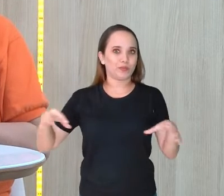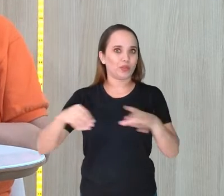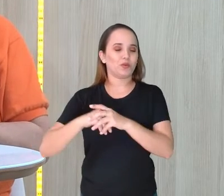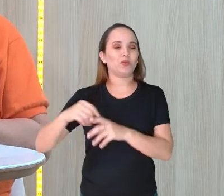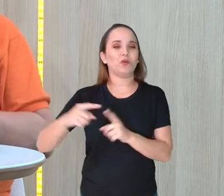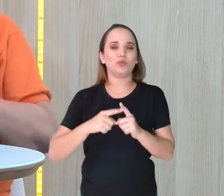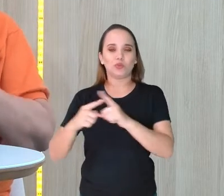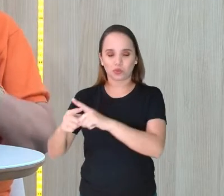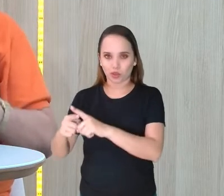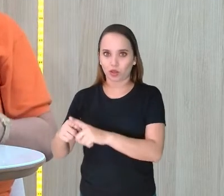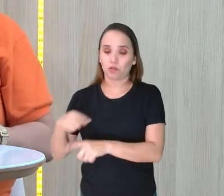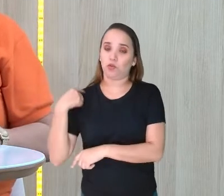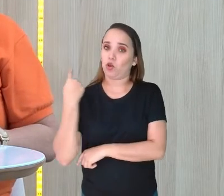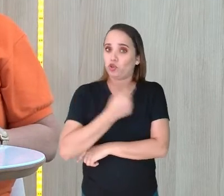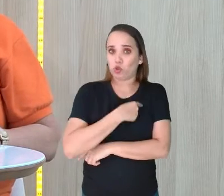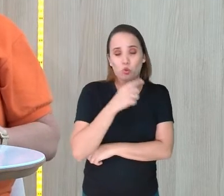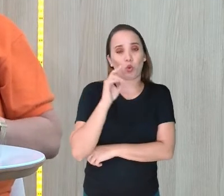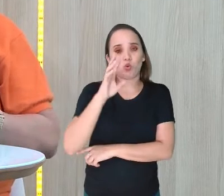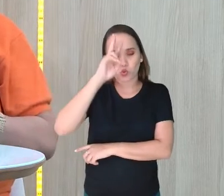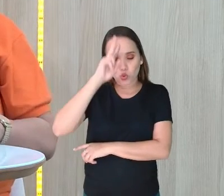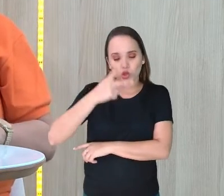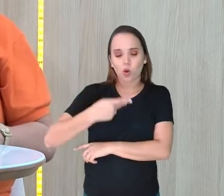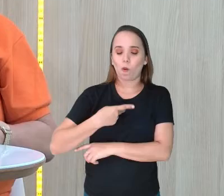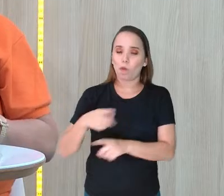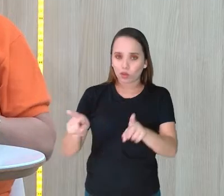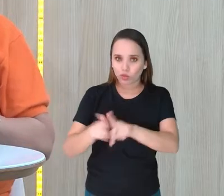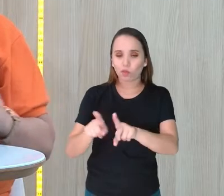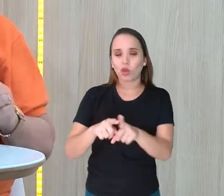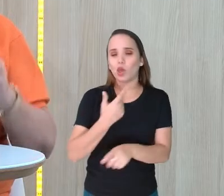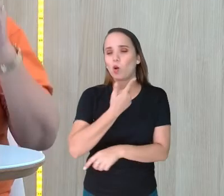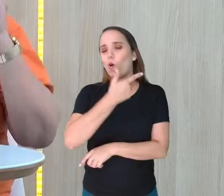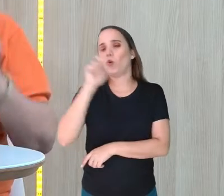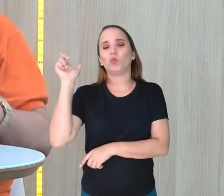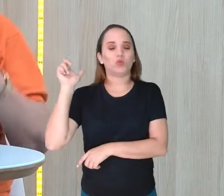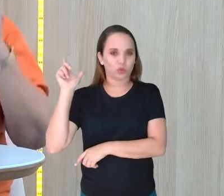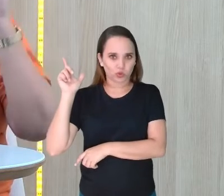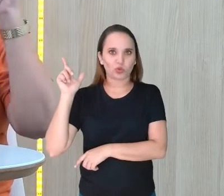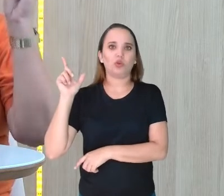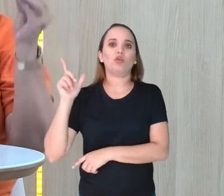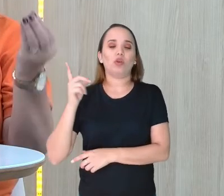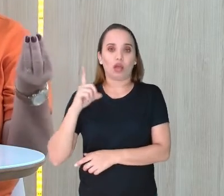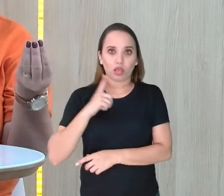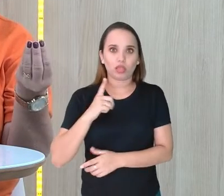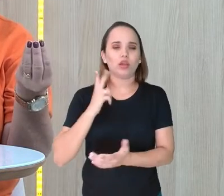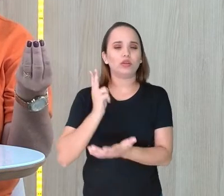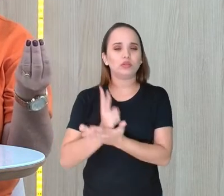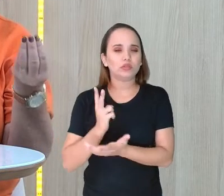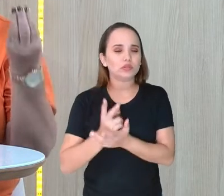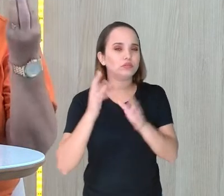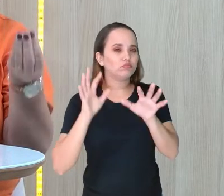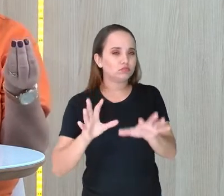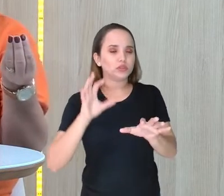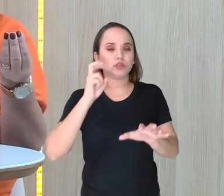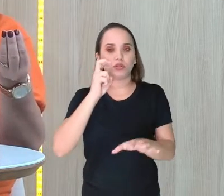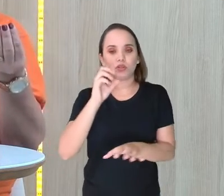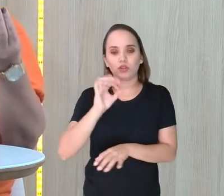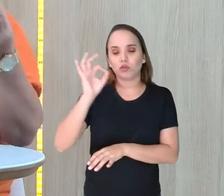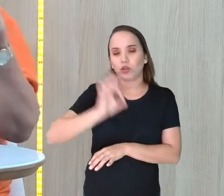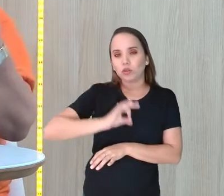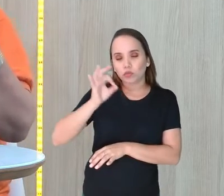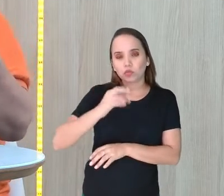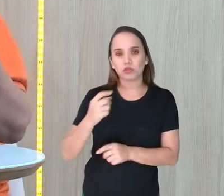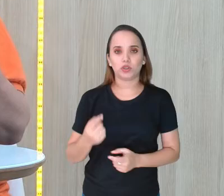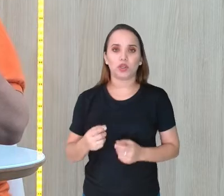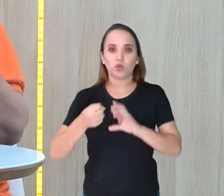nossa espécie, mas outros seres, outros mamíferos, a gente vai ver aí, sempre com 50% de uma característica de um indivíduo